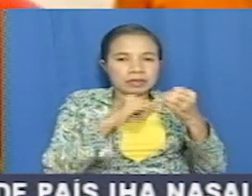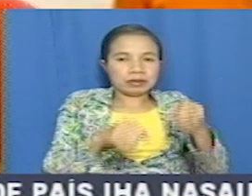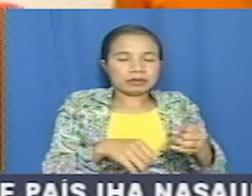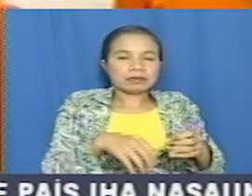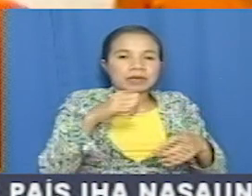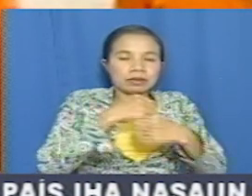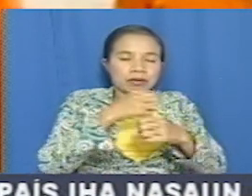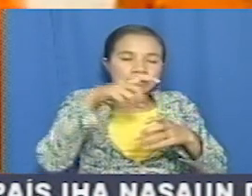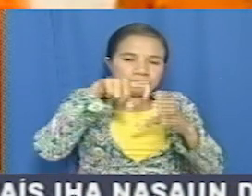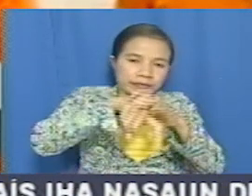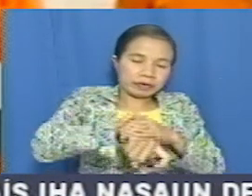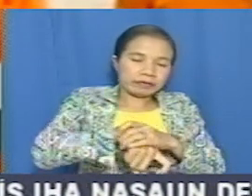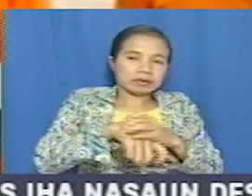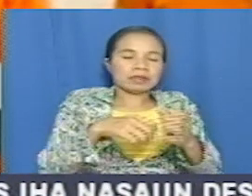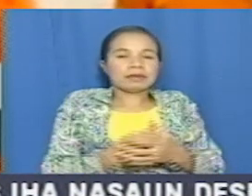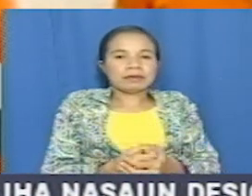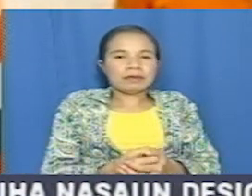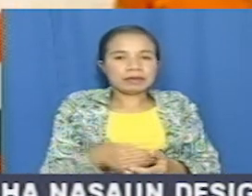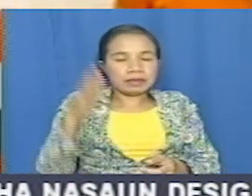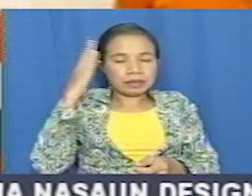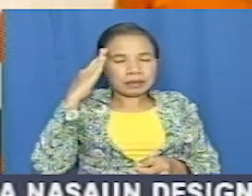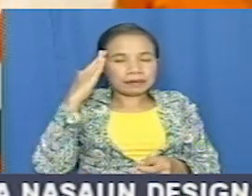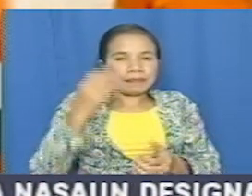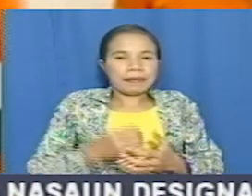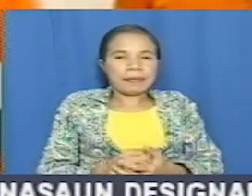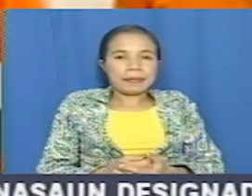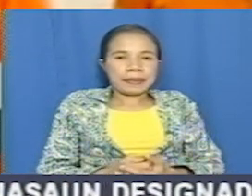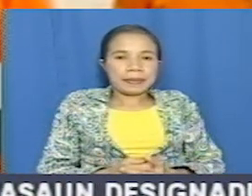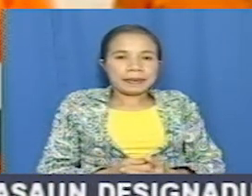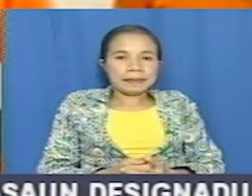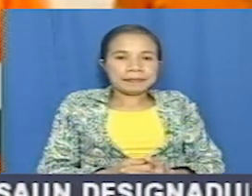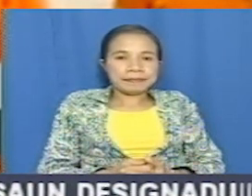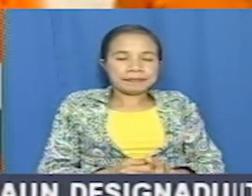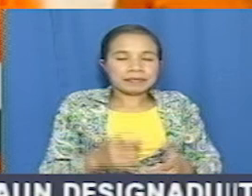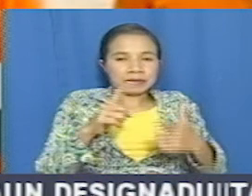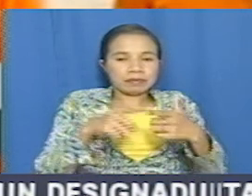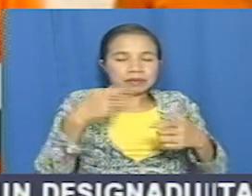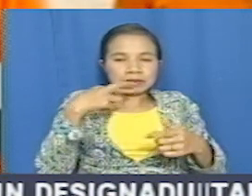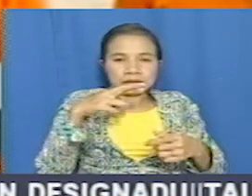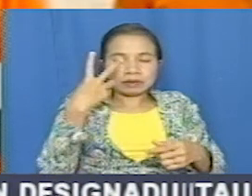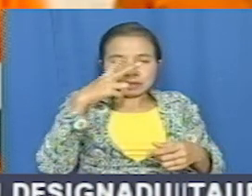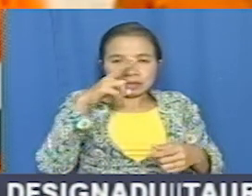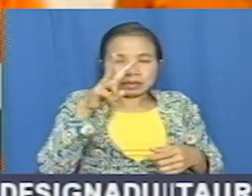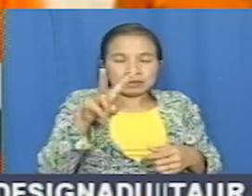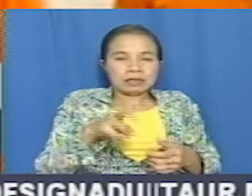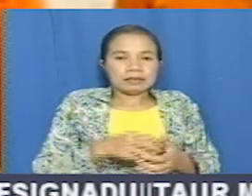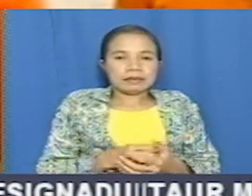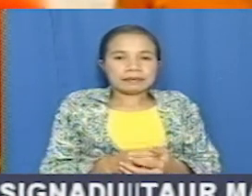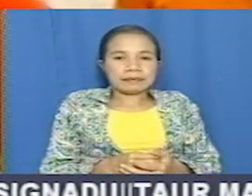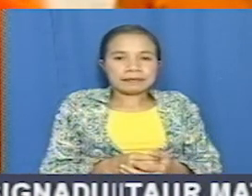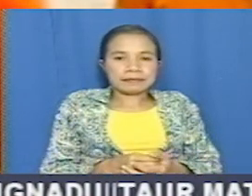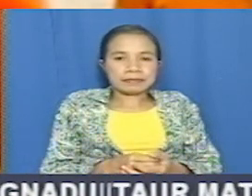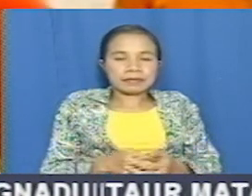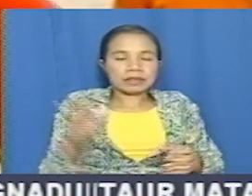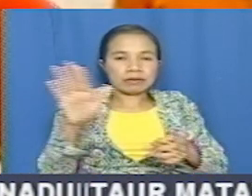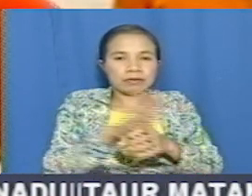a semana vence, observamos a commissioning test, ou endurance test. Depois do resultado, verificação ou validação